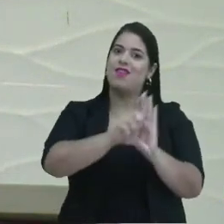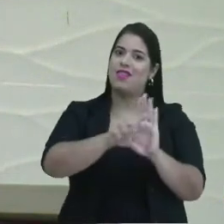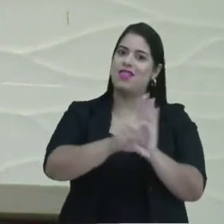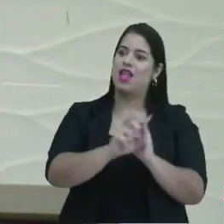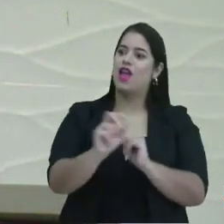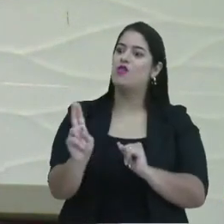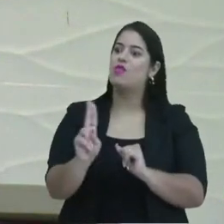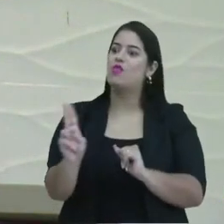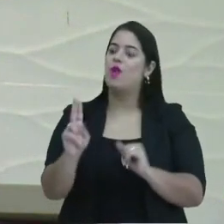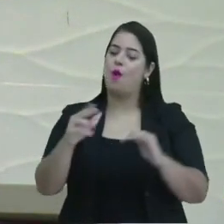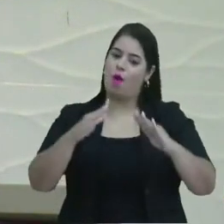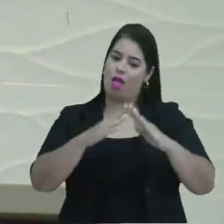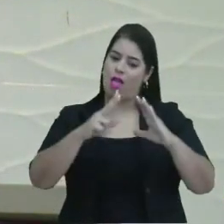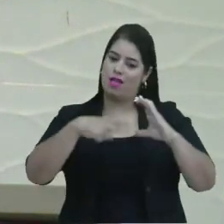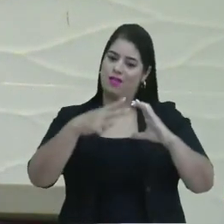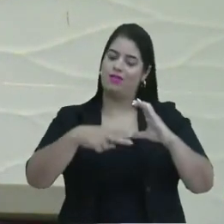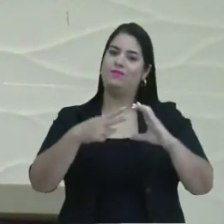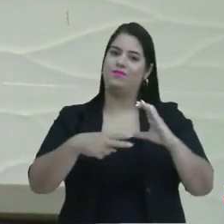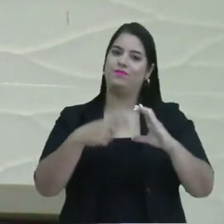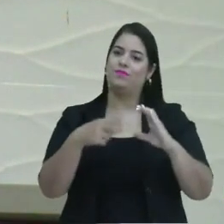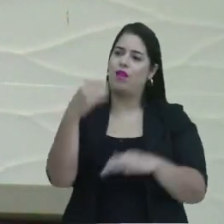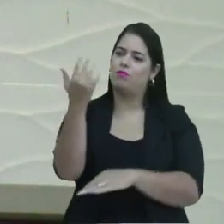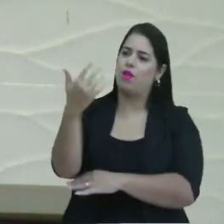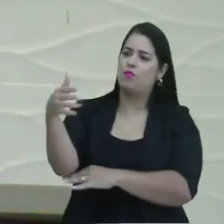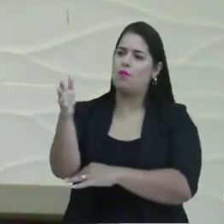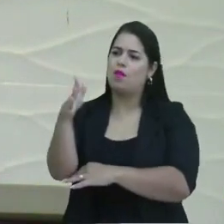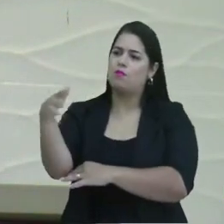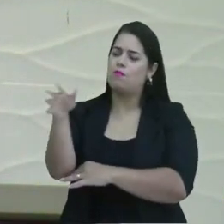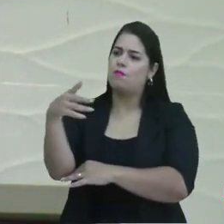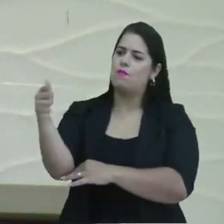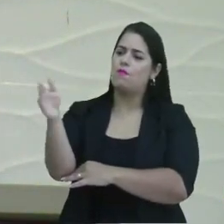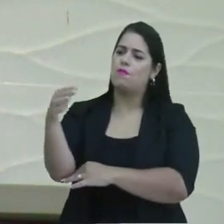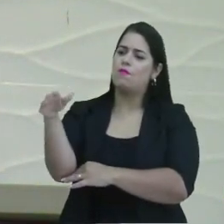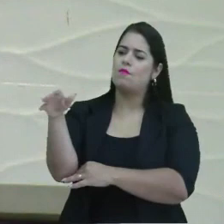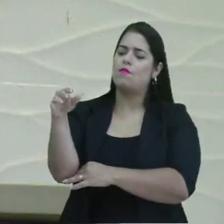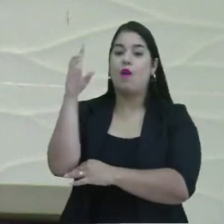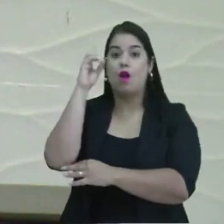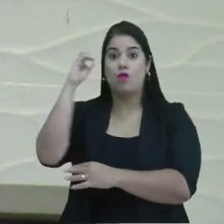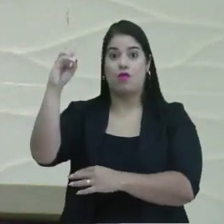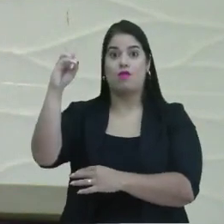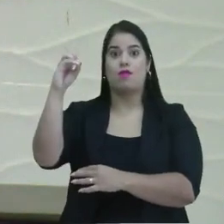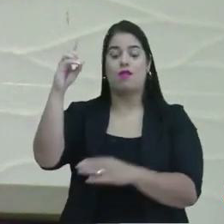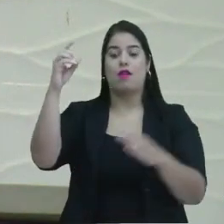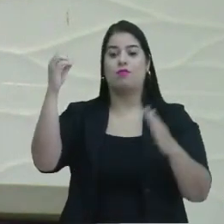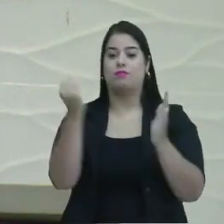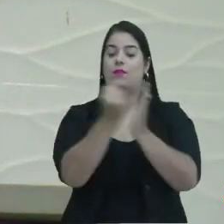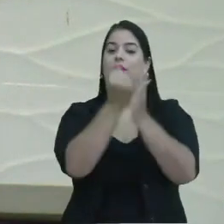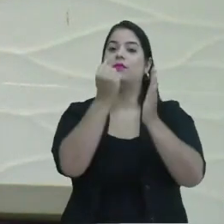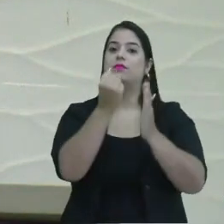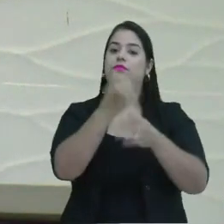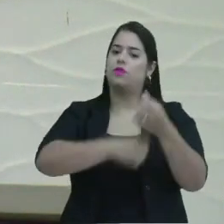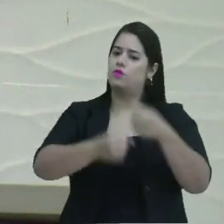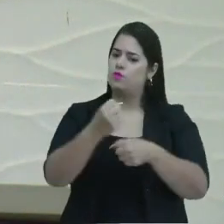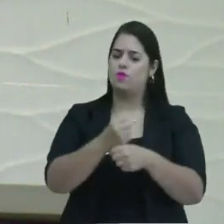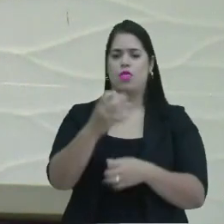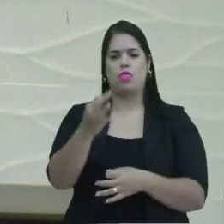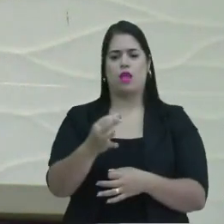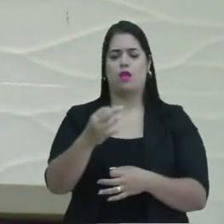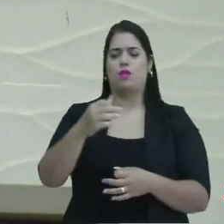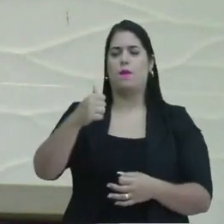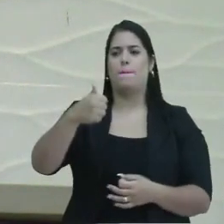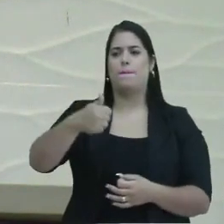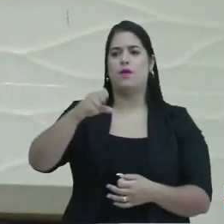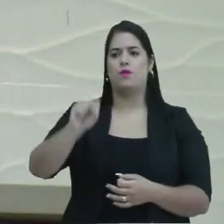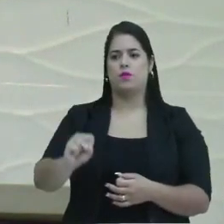casa, para assim colocar na bandeira do nosso município a data da Carta Magna de São Bento do Una, o ano específico de